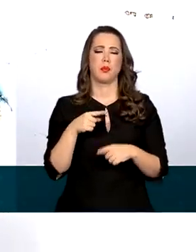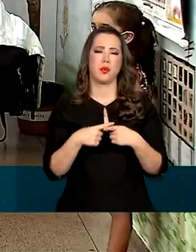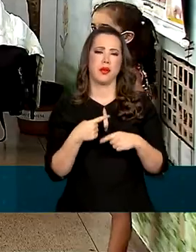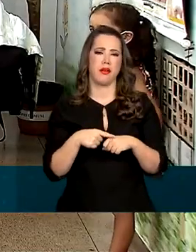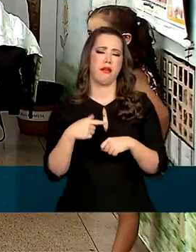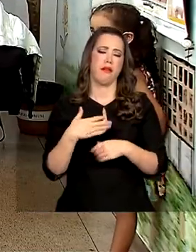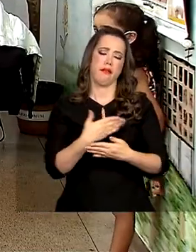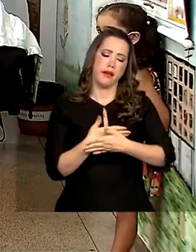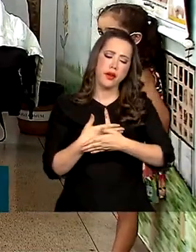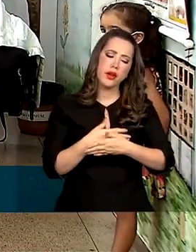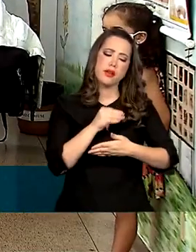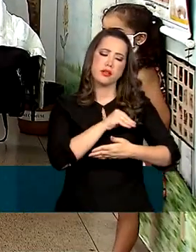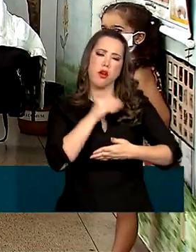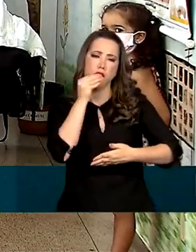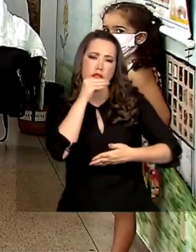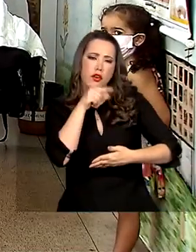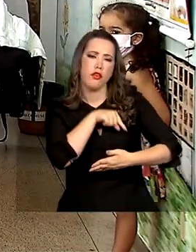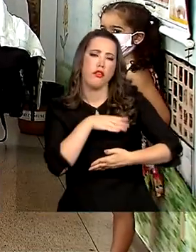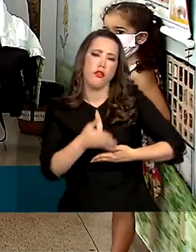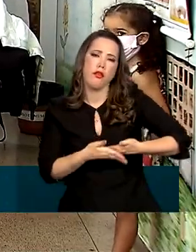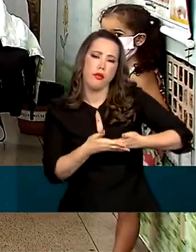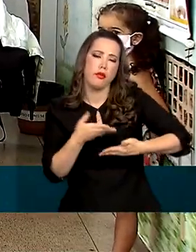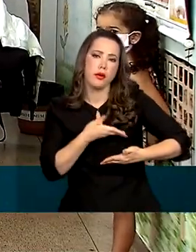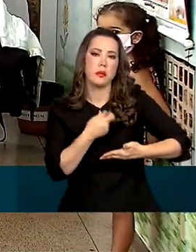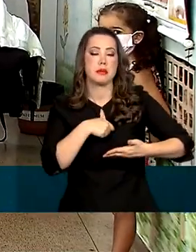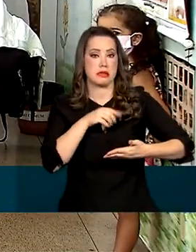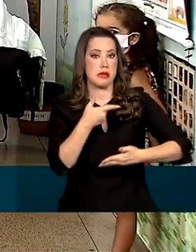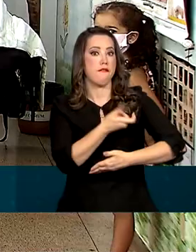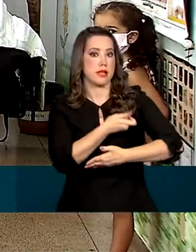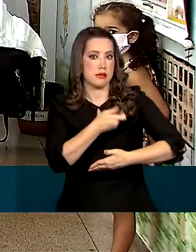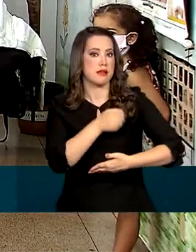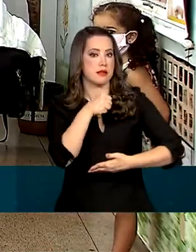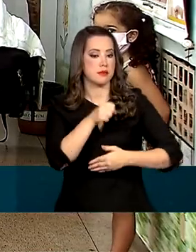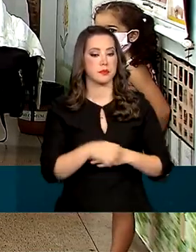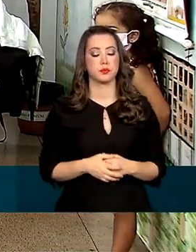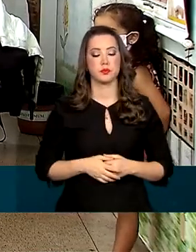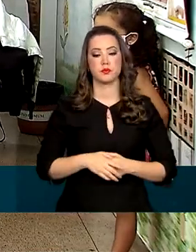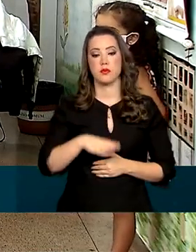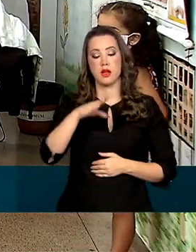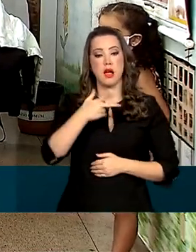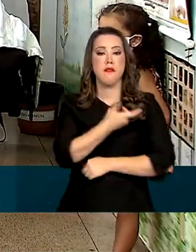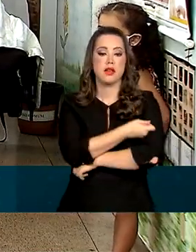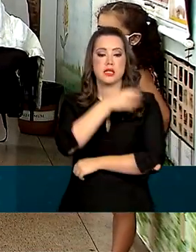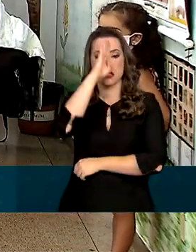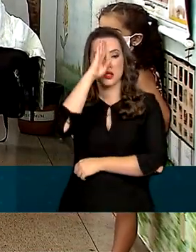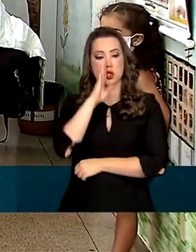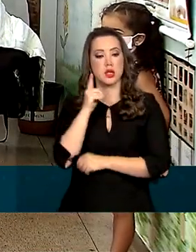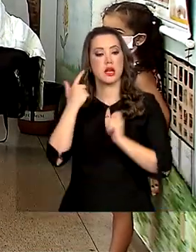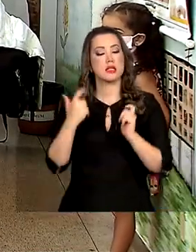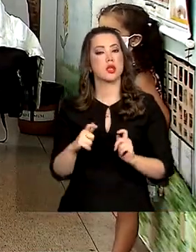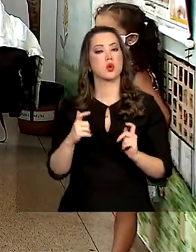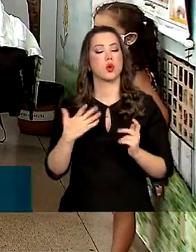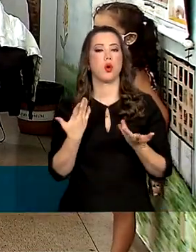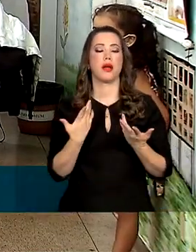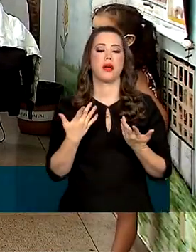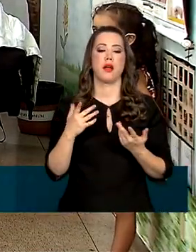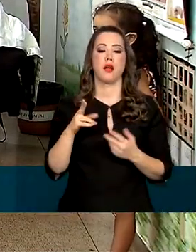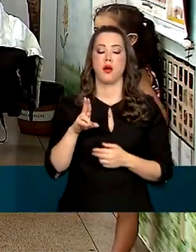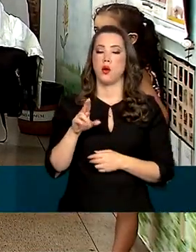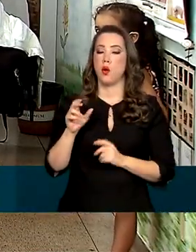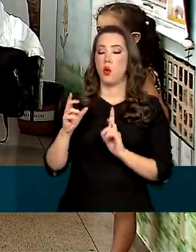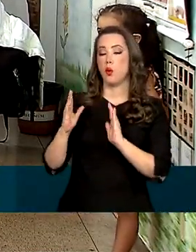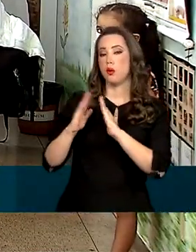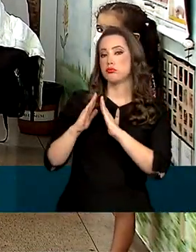época. A vacina é disponibilizada gratuitamente no Sistema Único de Saúde e pode ser aplicada num posto de saúde como este